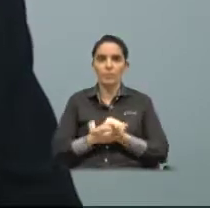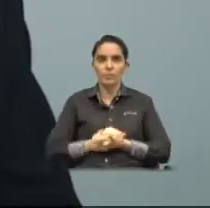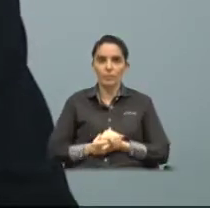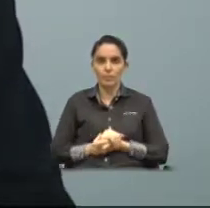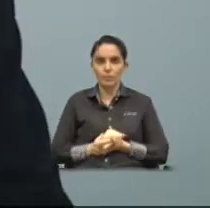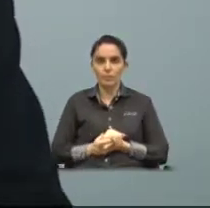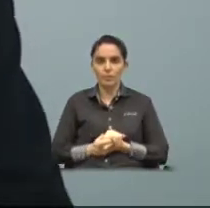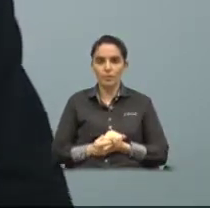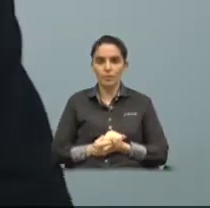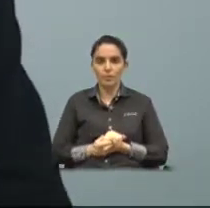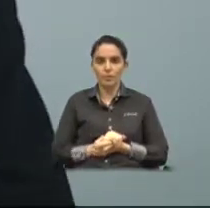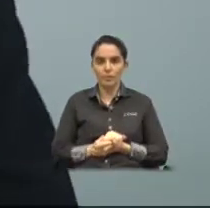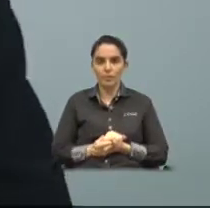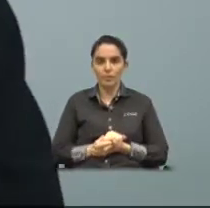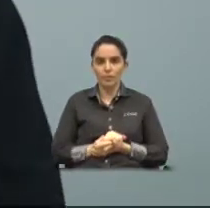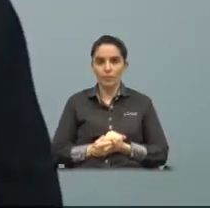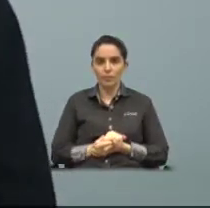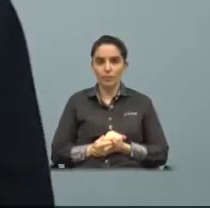Logicamente,